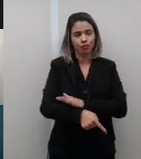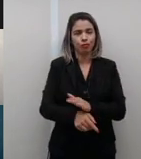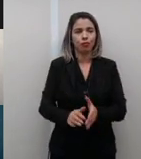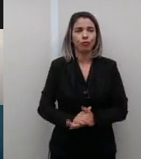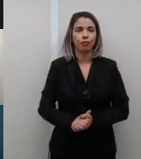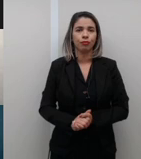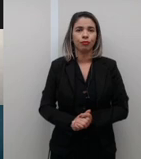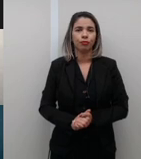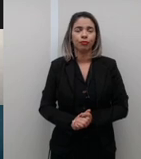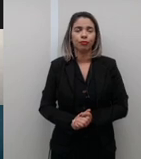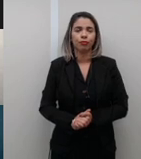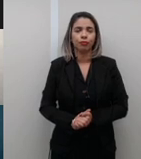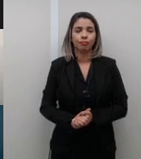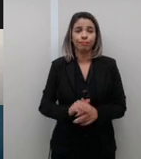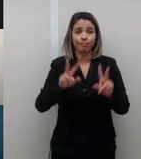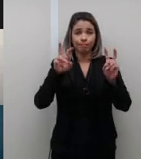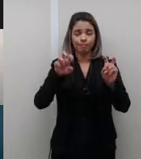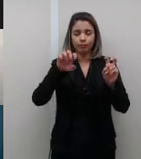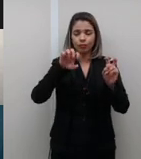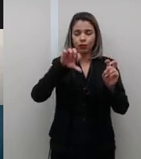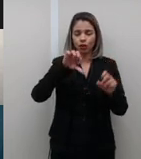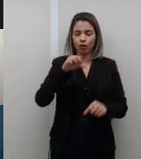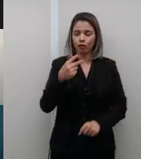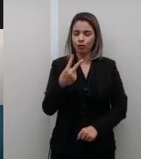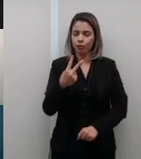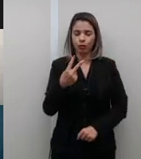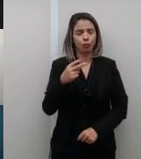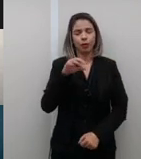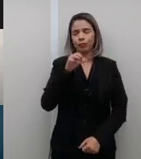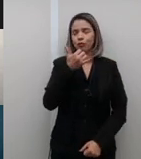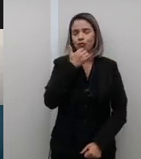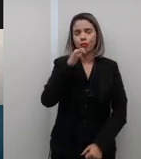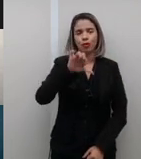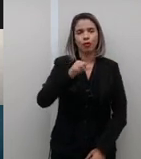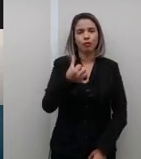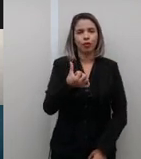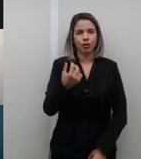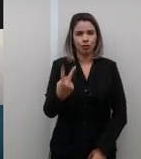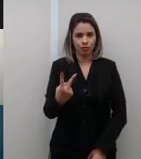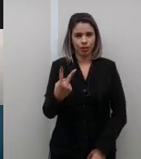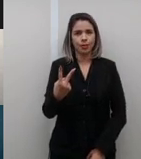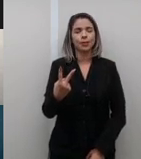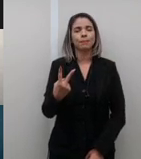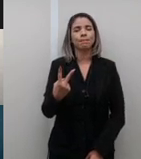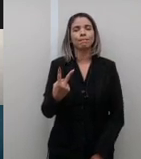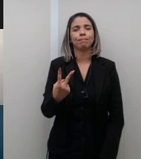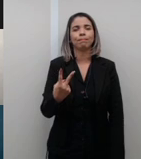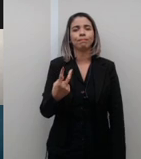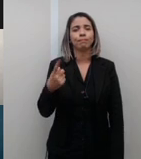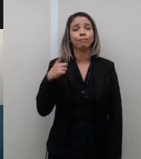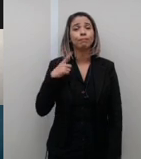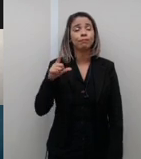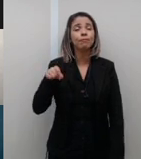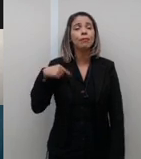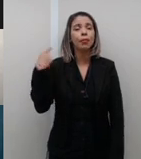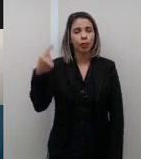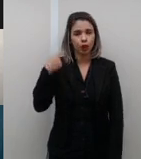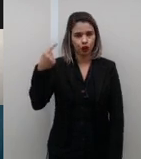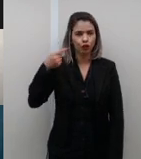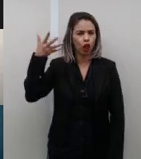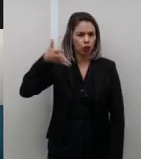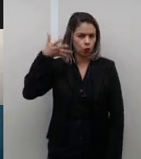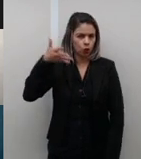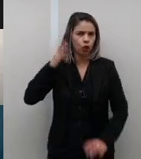Quanto ao tema 962 do Supremo, que da tribuna sustentou a advogada, o